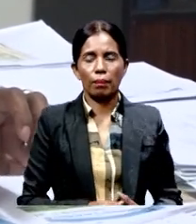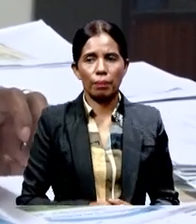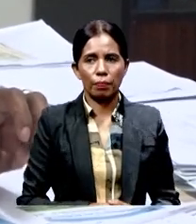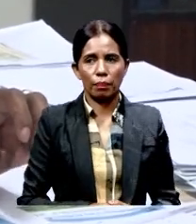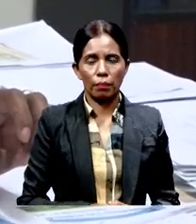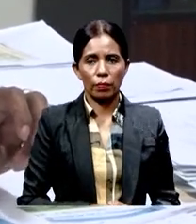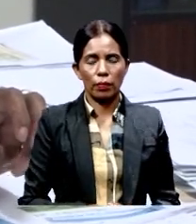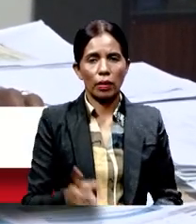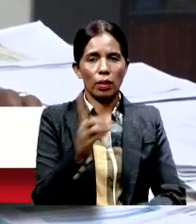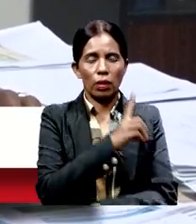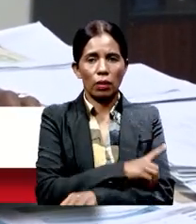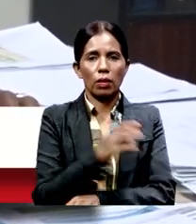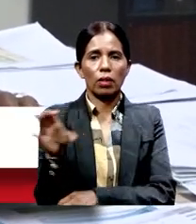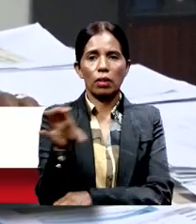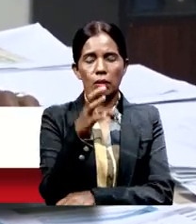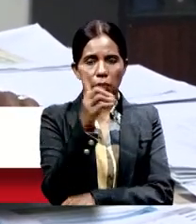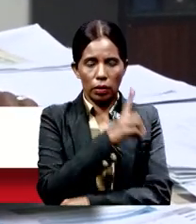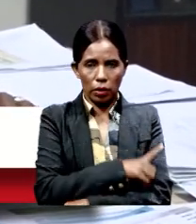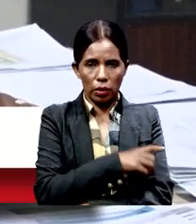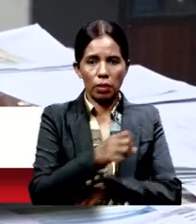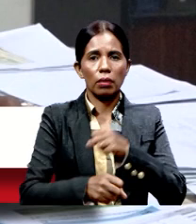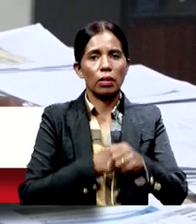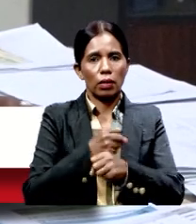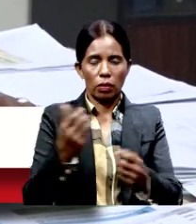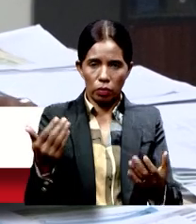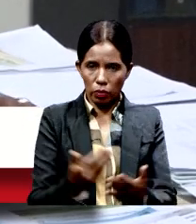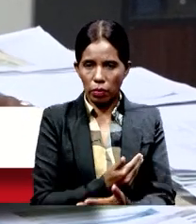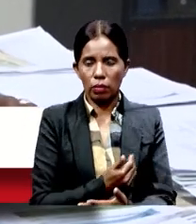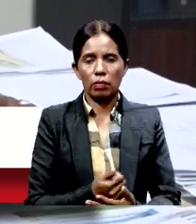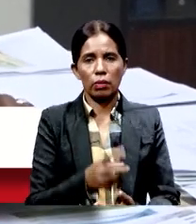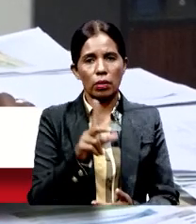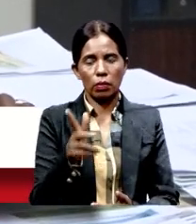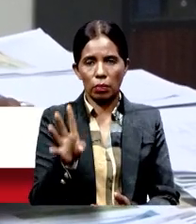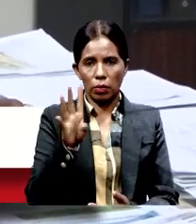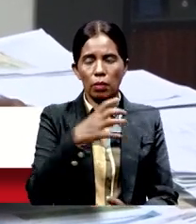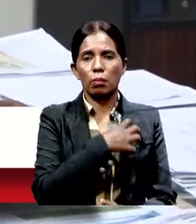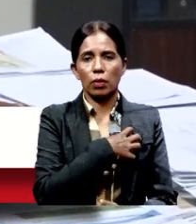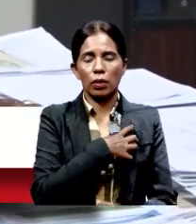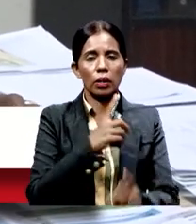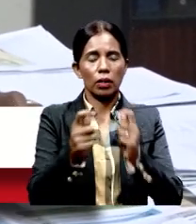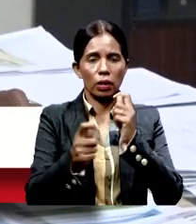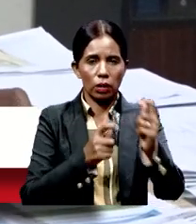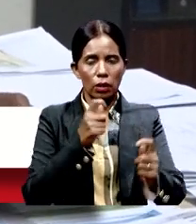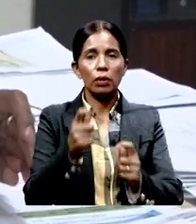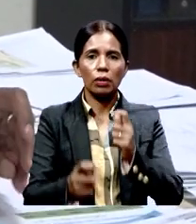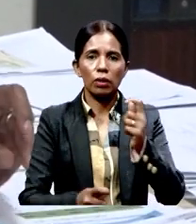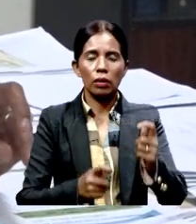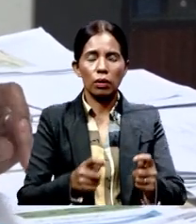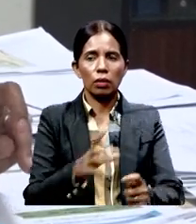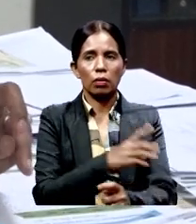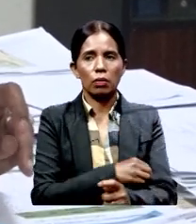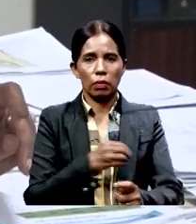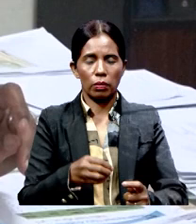lorong Natal nomor Tinanfon polisi transitu 14 munisipu